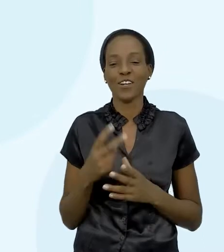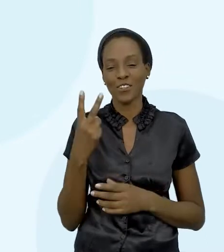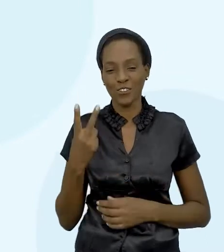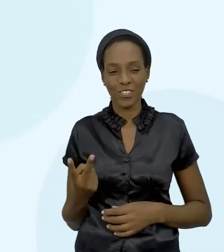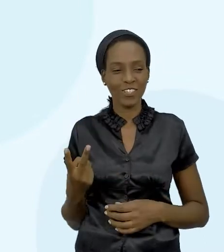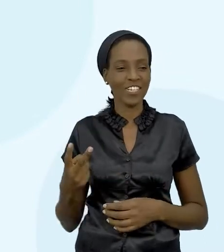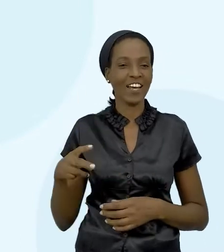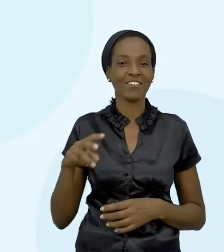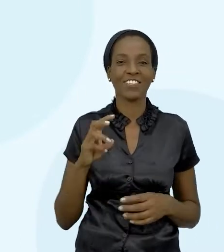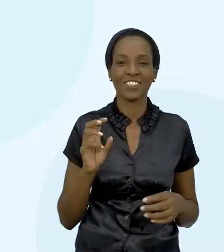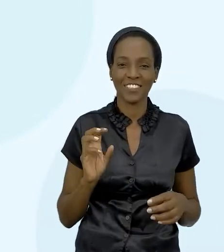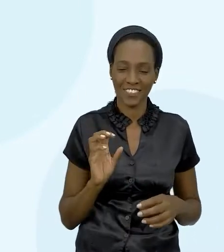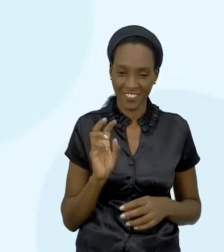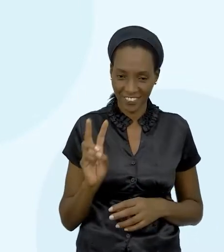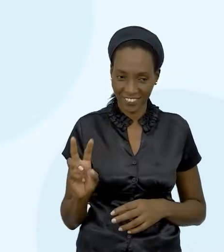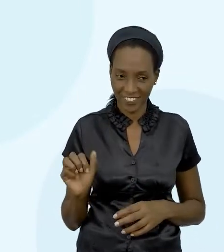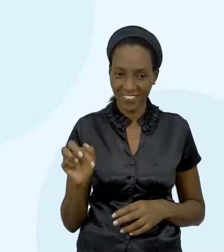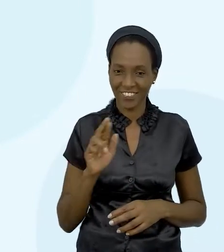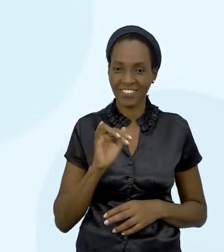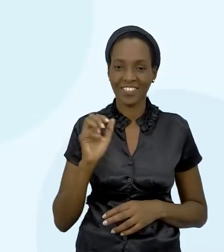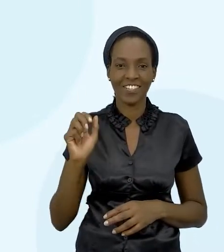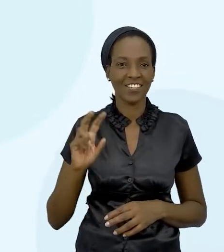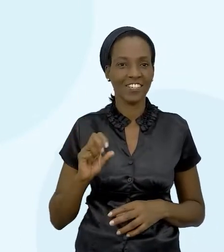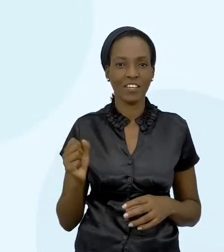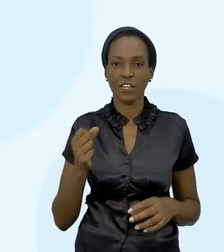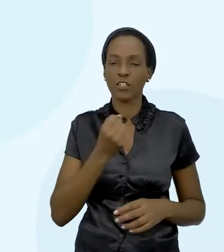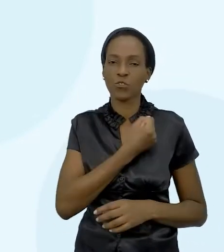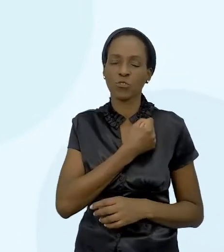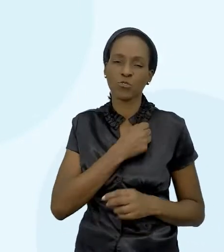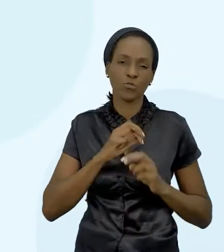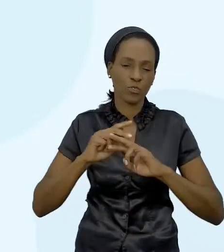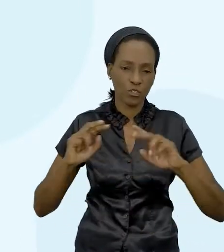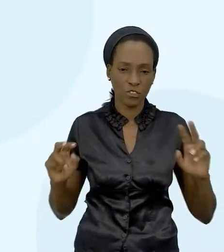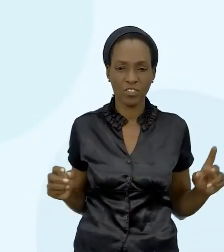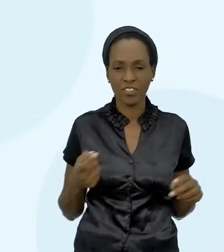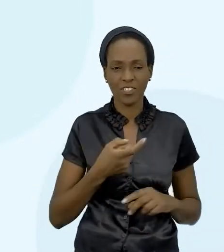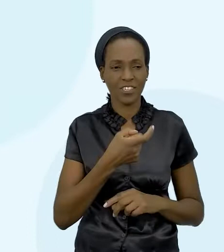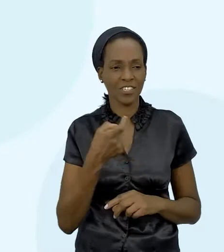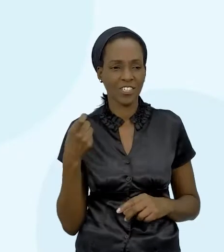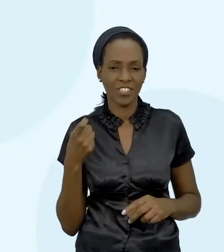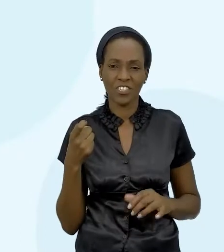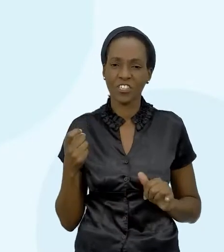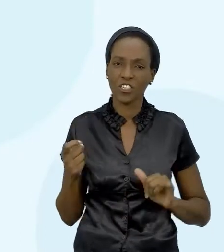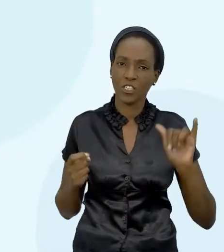variáveis, lá na matemática a gente chama de y e x, mas aqui a gente pode